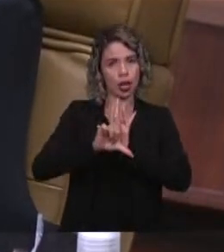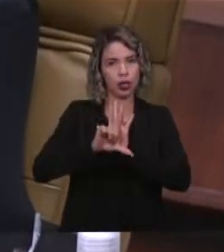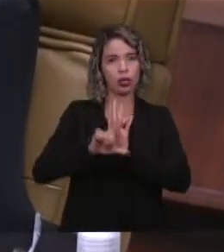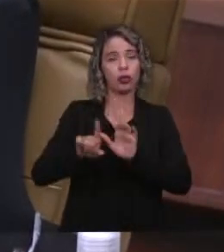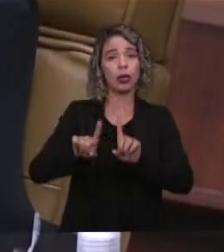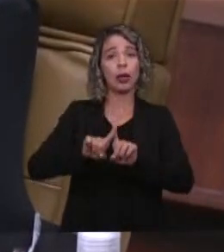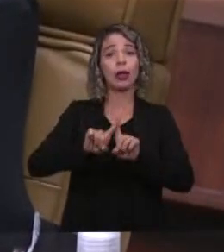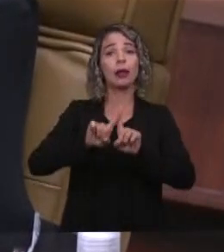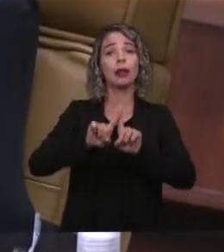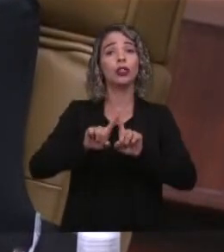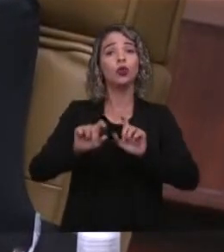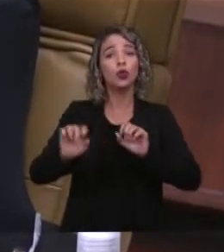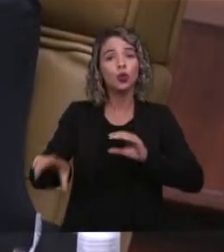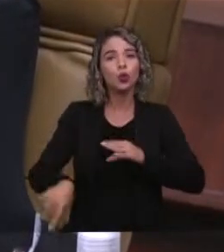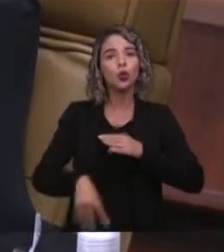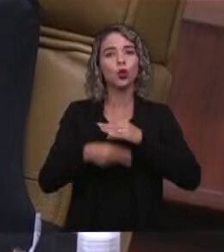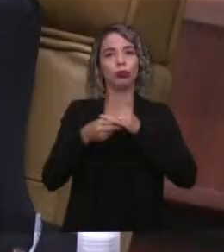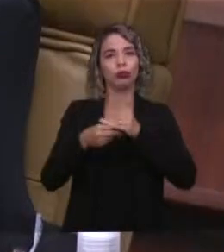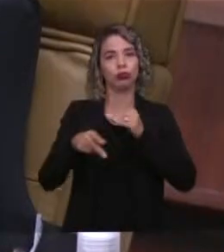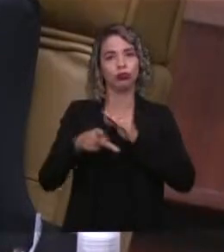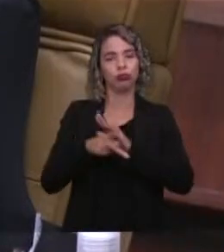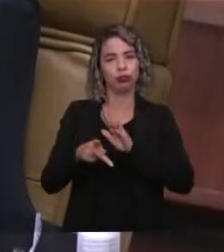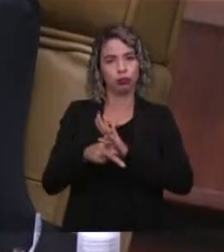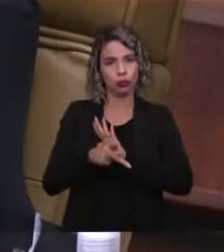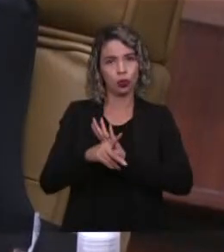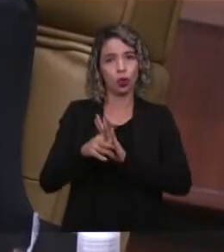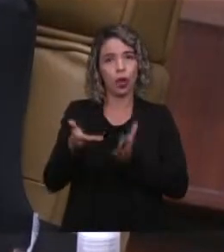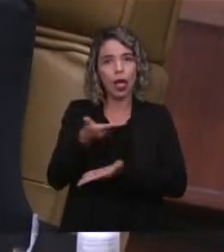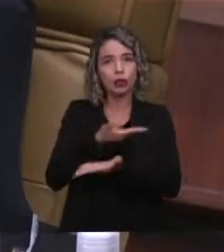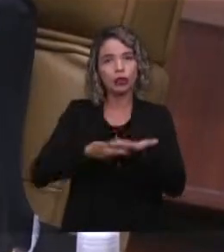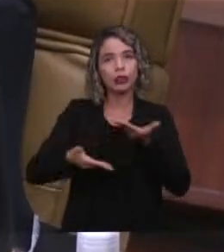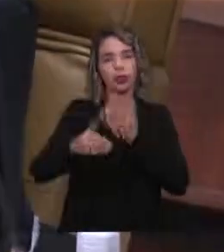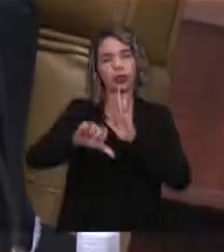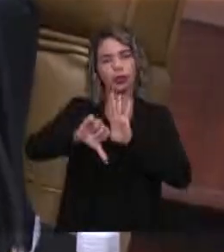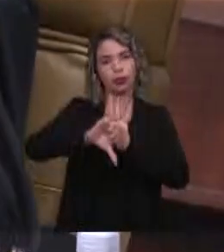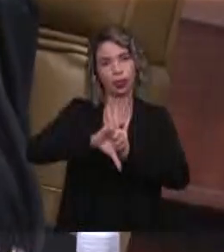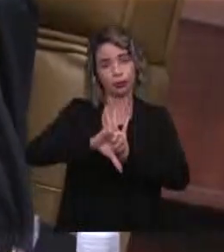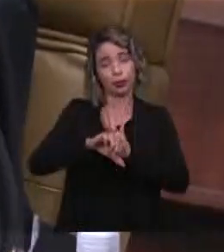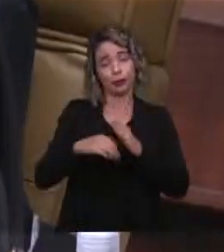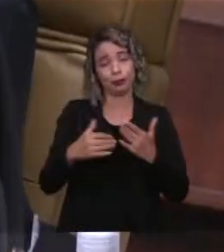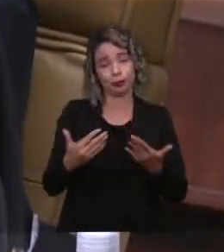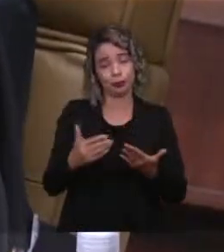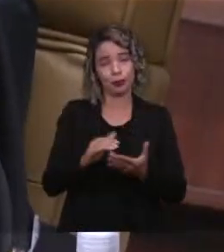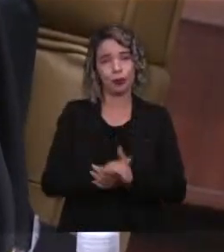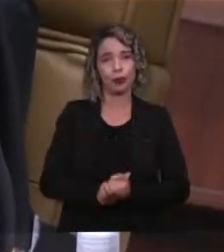mais associação criminosa 288 do Código Penal.